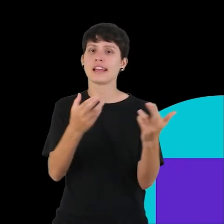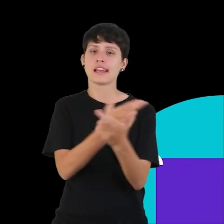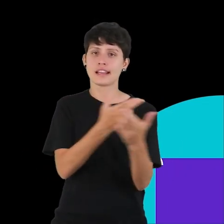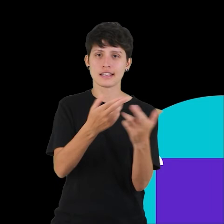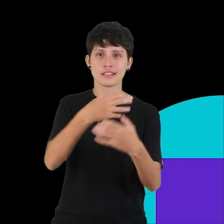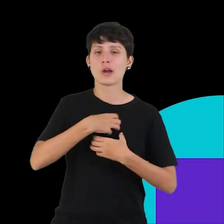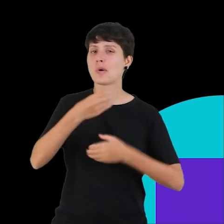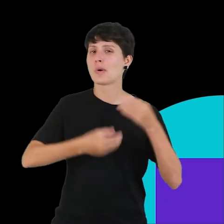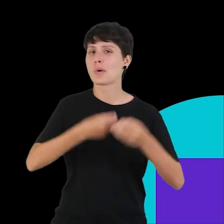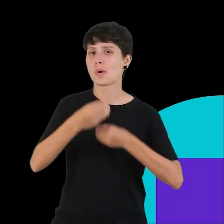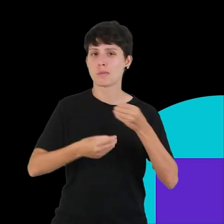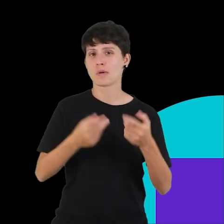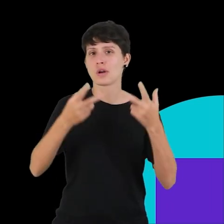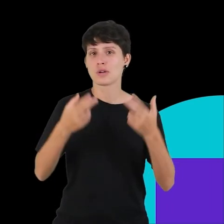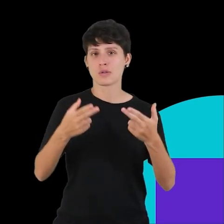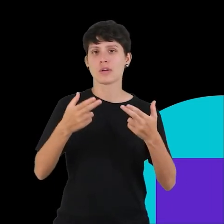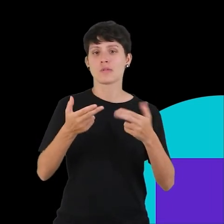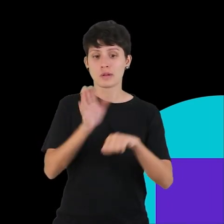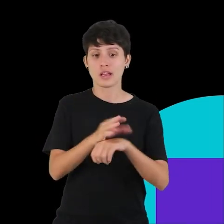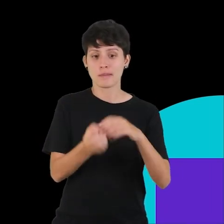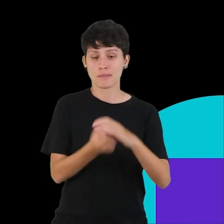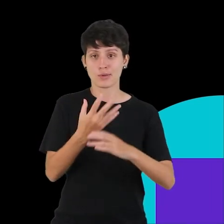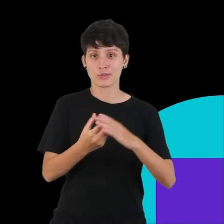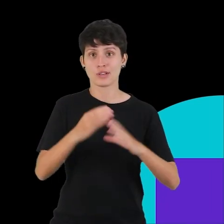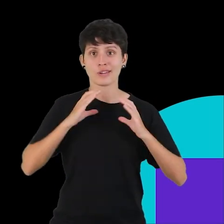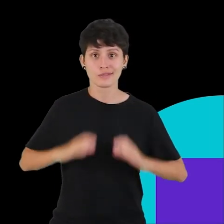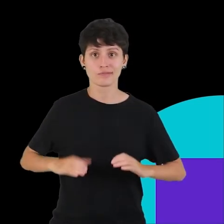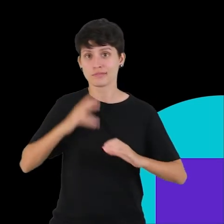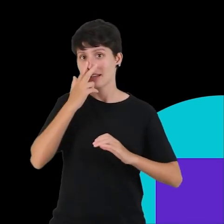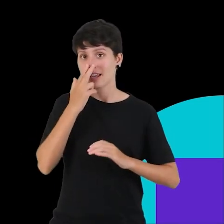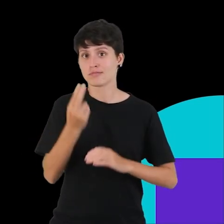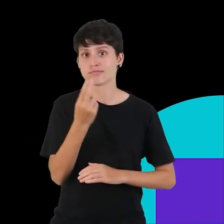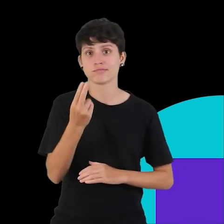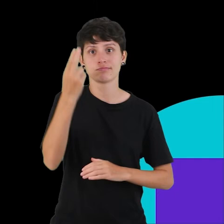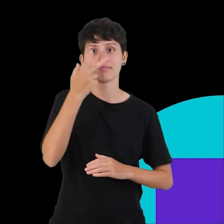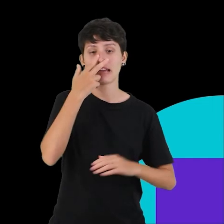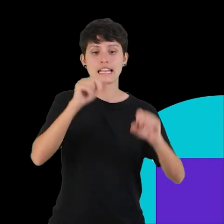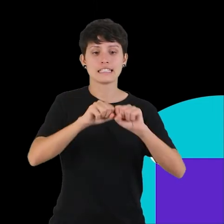de complexidade. Então, deixa eu voltar aqui para os meus slides.